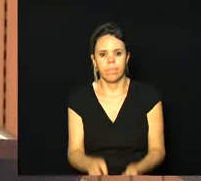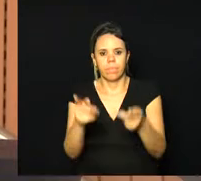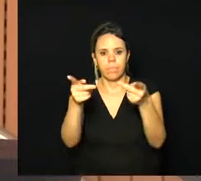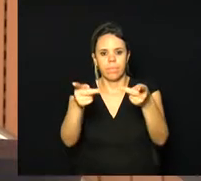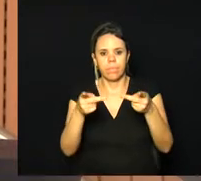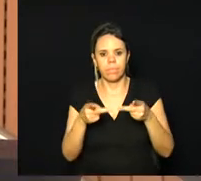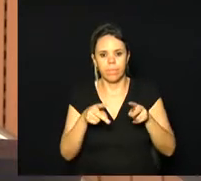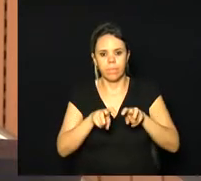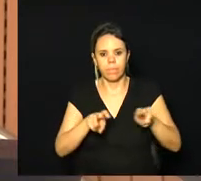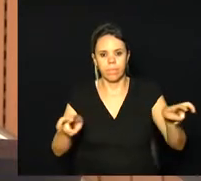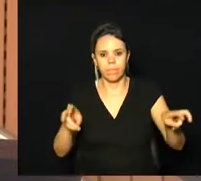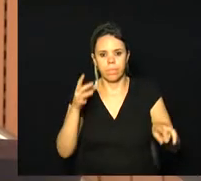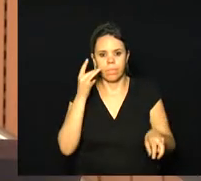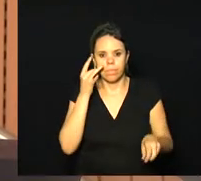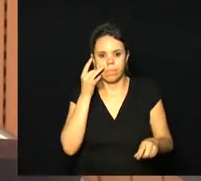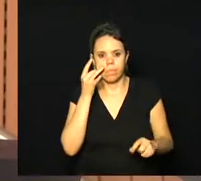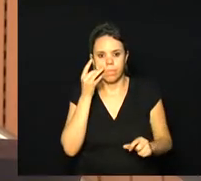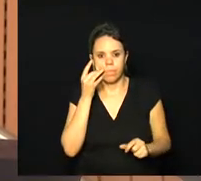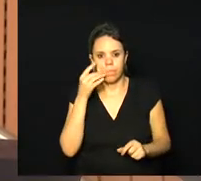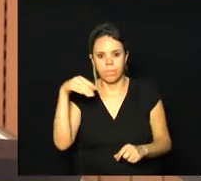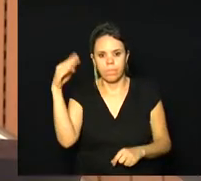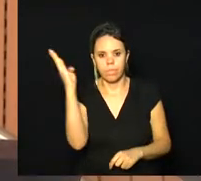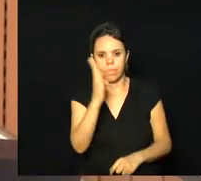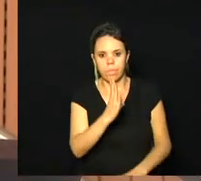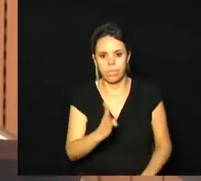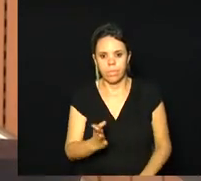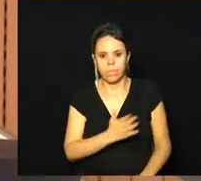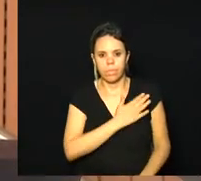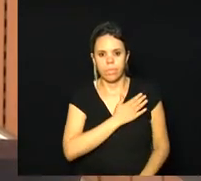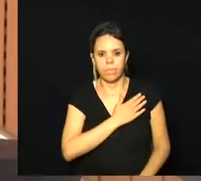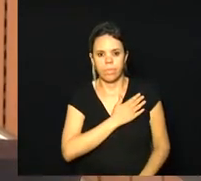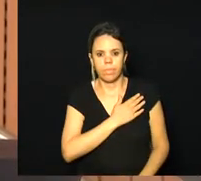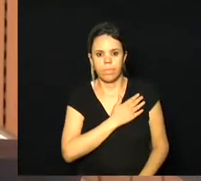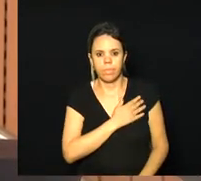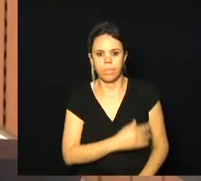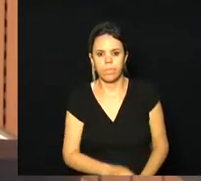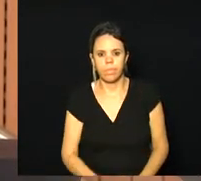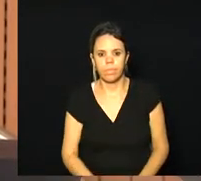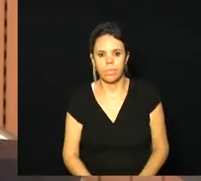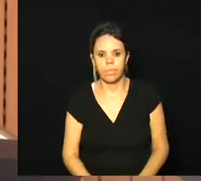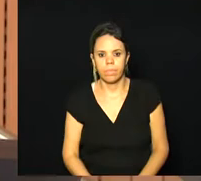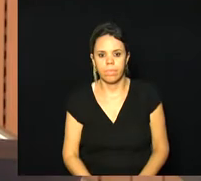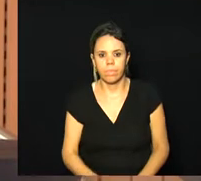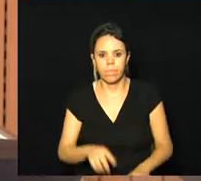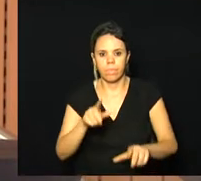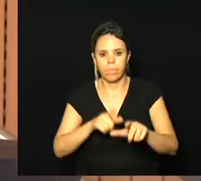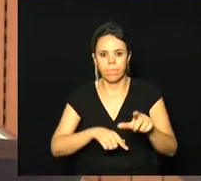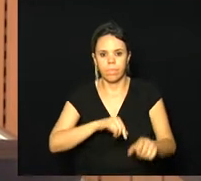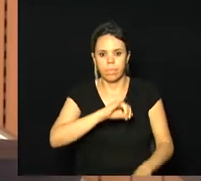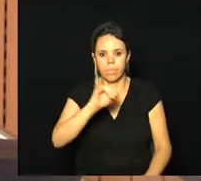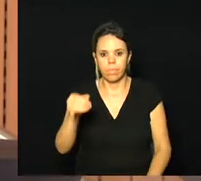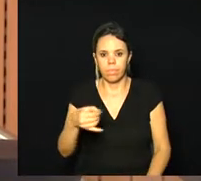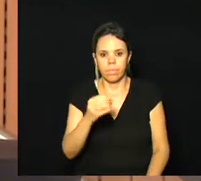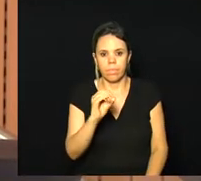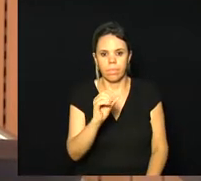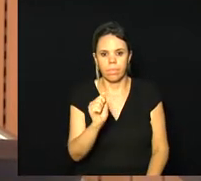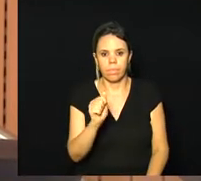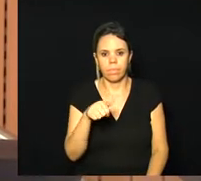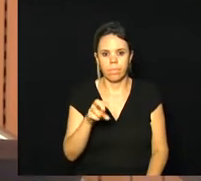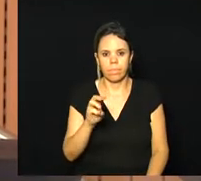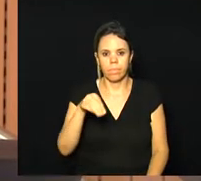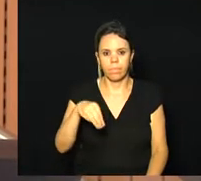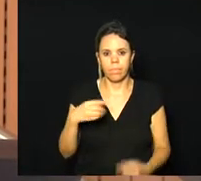Convidamos os presentes para a execução do Hino Nacional Brasileiro, letra de Joaquim Osório Duque Estrada